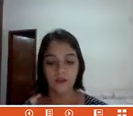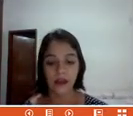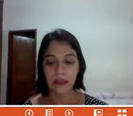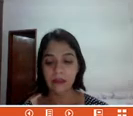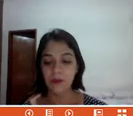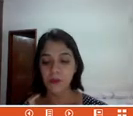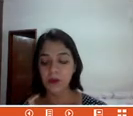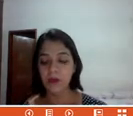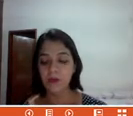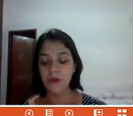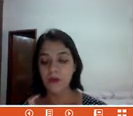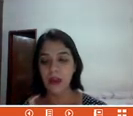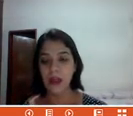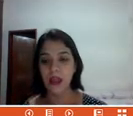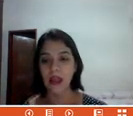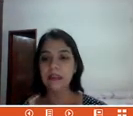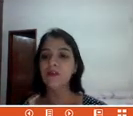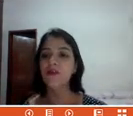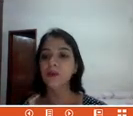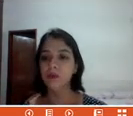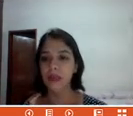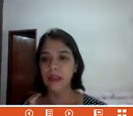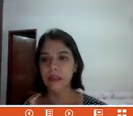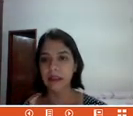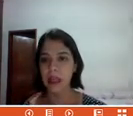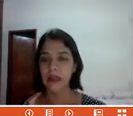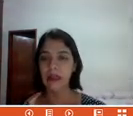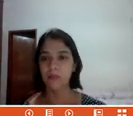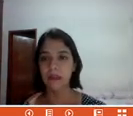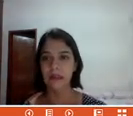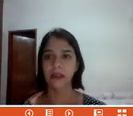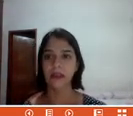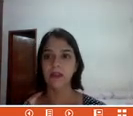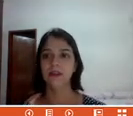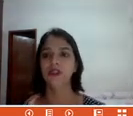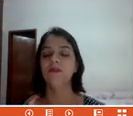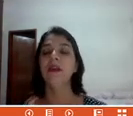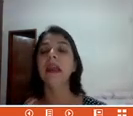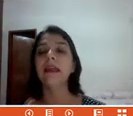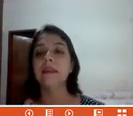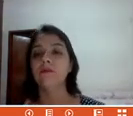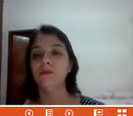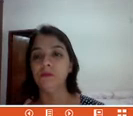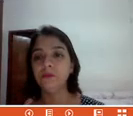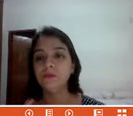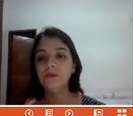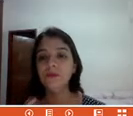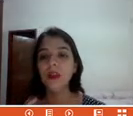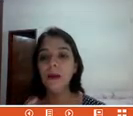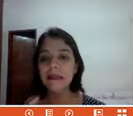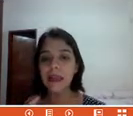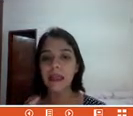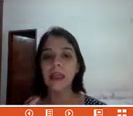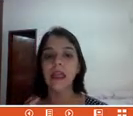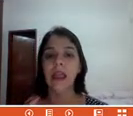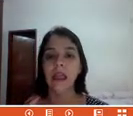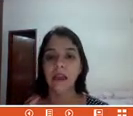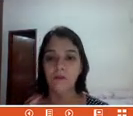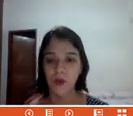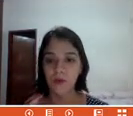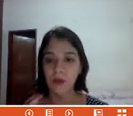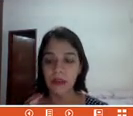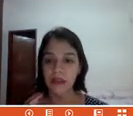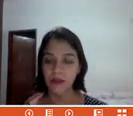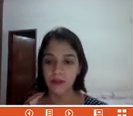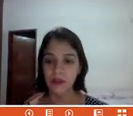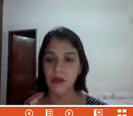a gente vai adentrar um pouquinho sobre a questão do português, né? Ela tem uma certa diferença, mas é